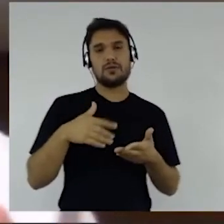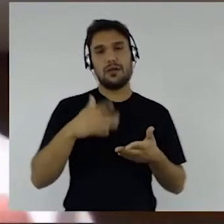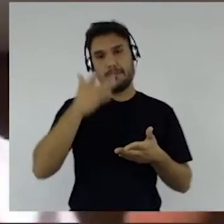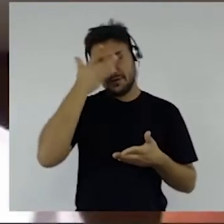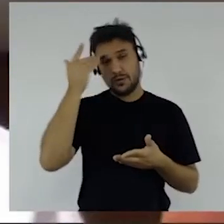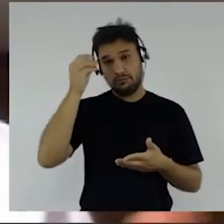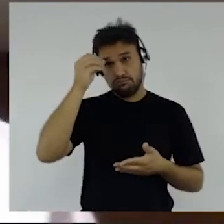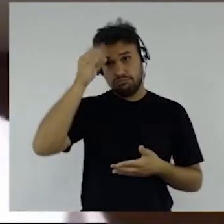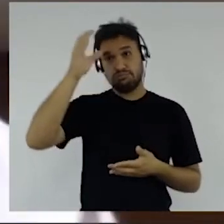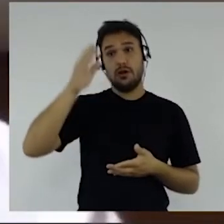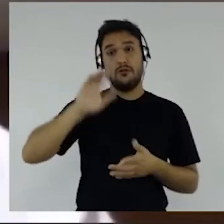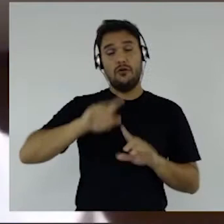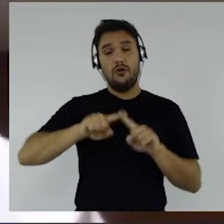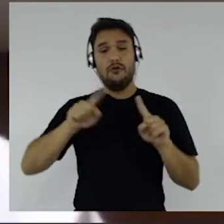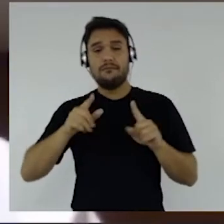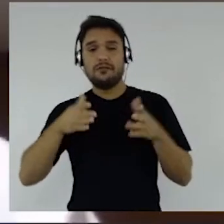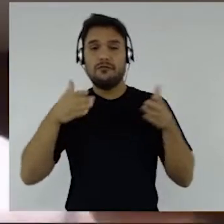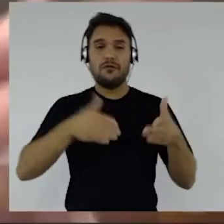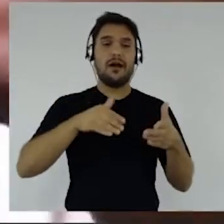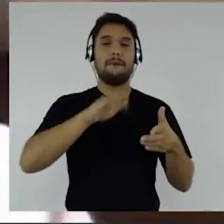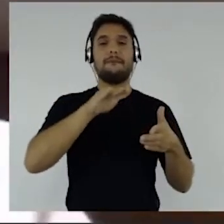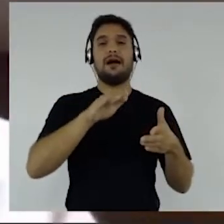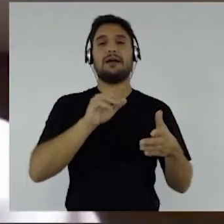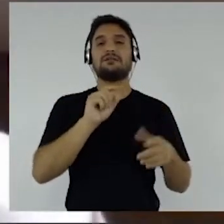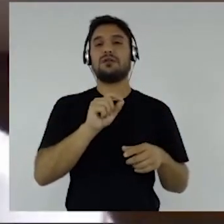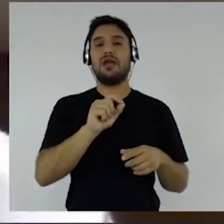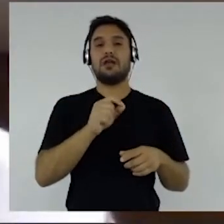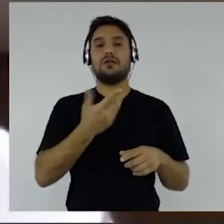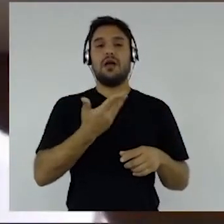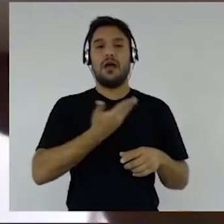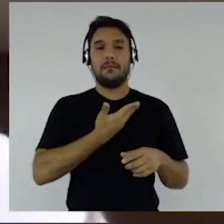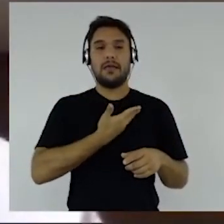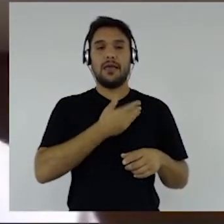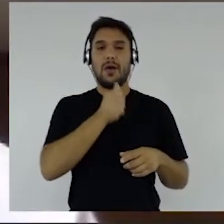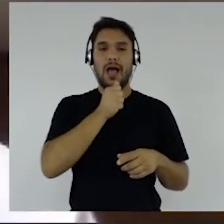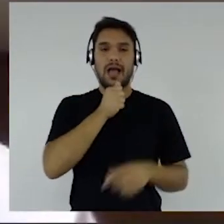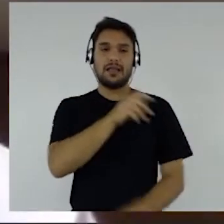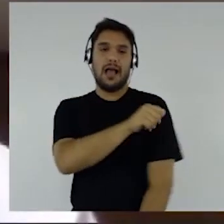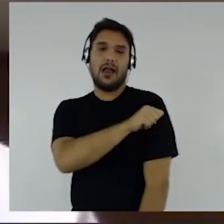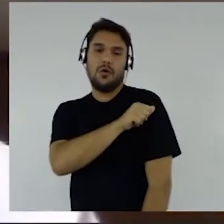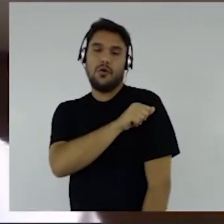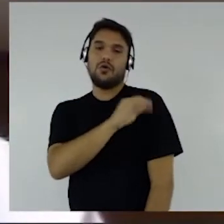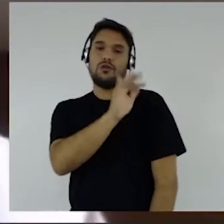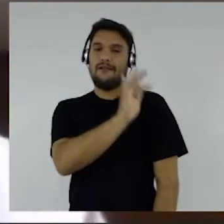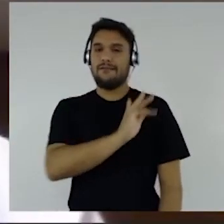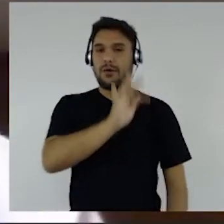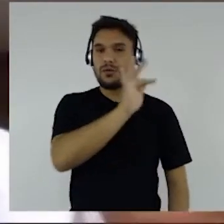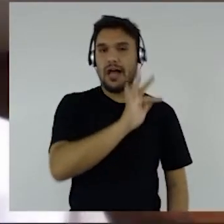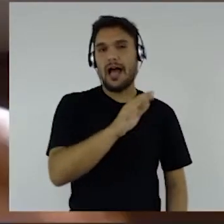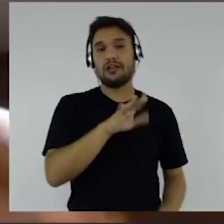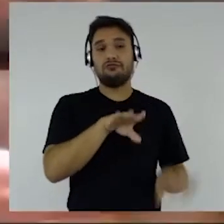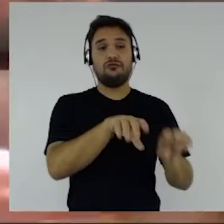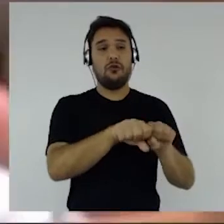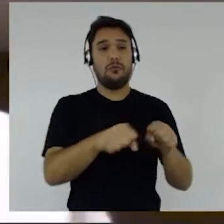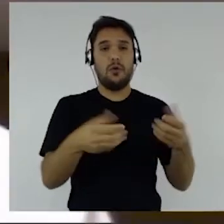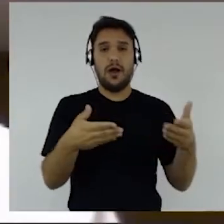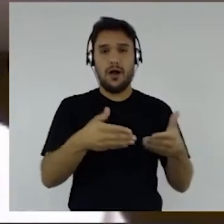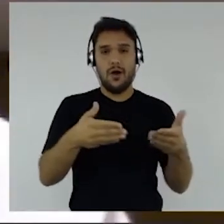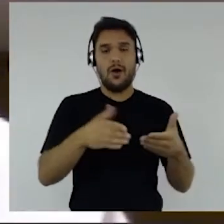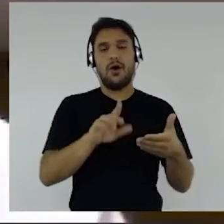né, focar mais assim naquele público, naquele nosso colega que ainda está na faculdade, aquele colega que acabou de se formar, e até fazer uma